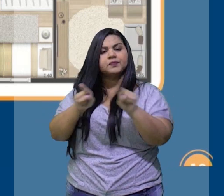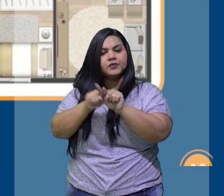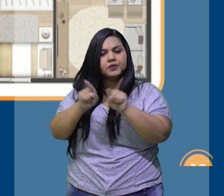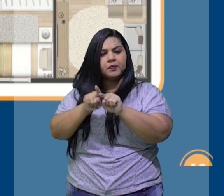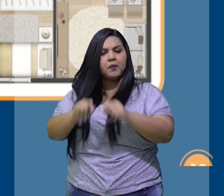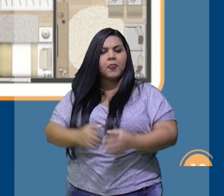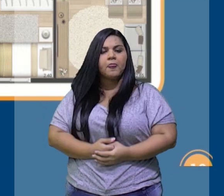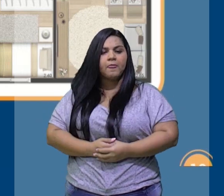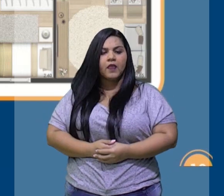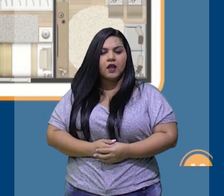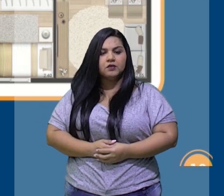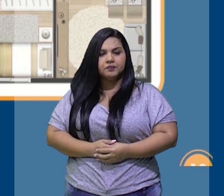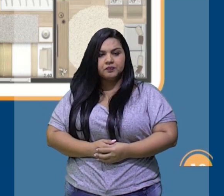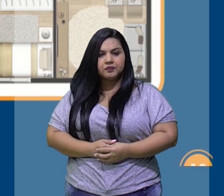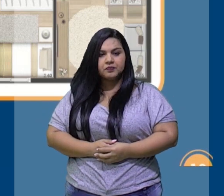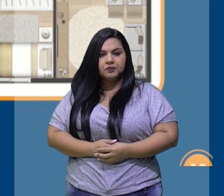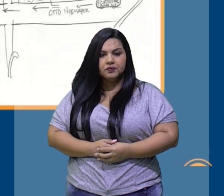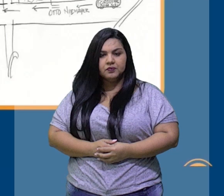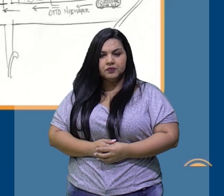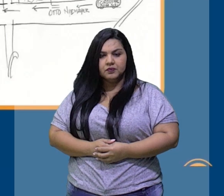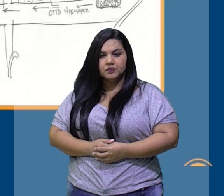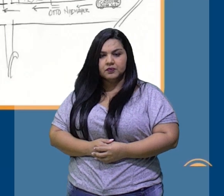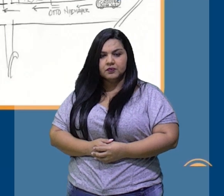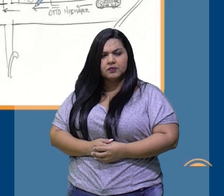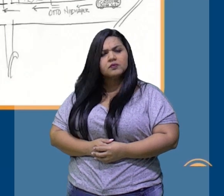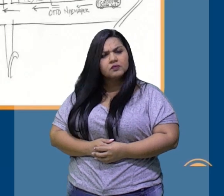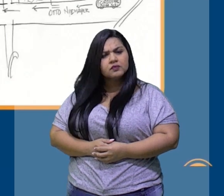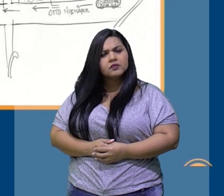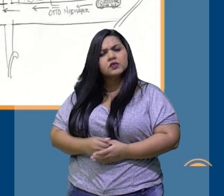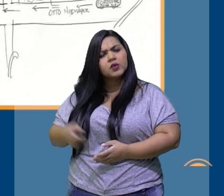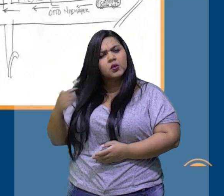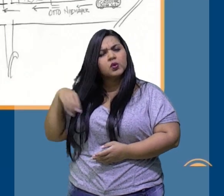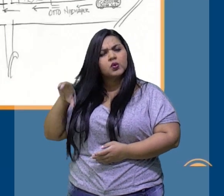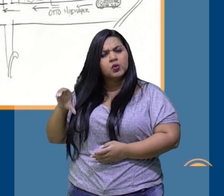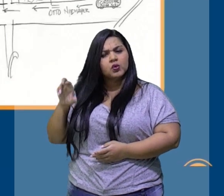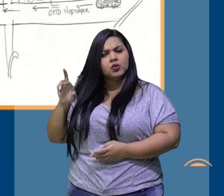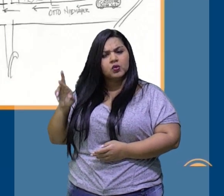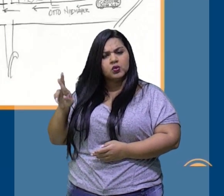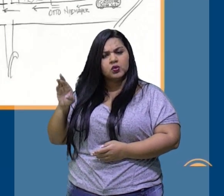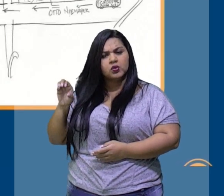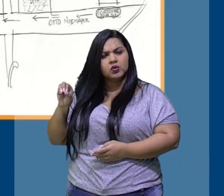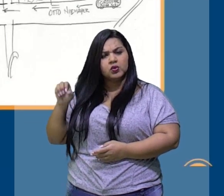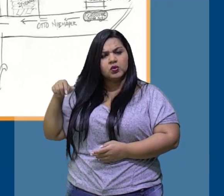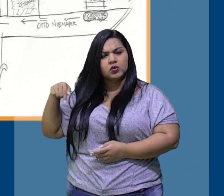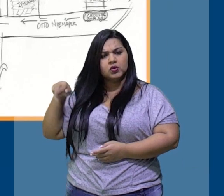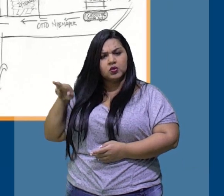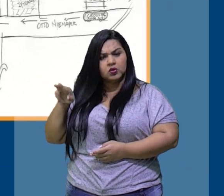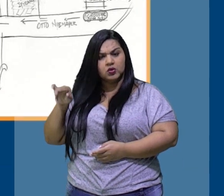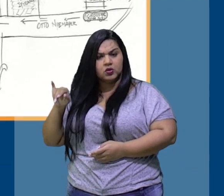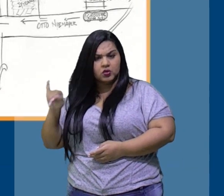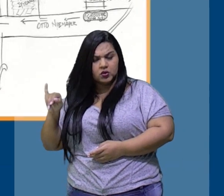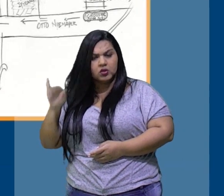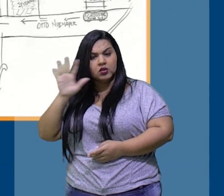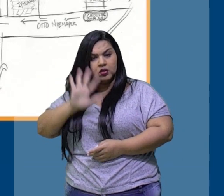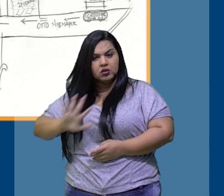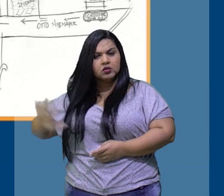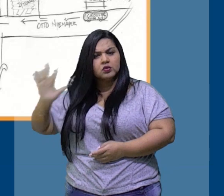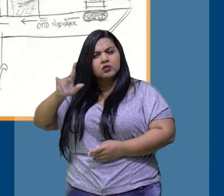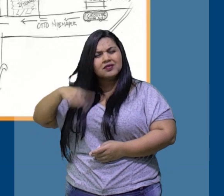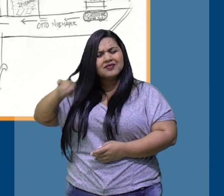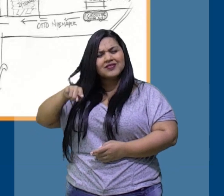coloquei para vocês lá no início de vocês fazerem um mapa, desenhar aí um mapinha da área onde vocês